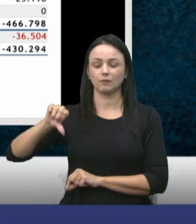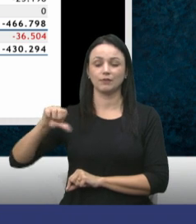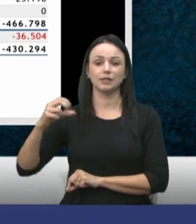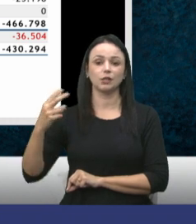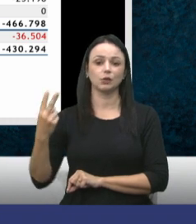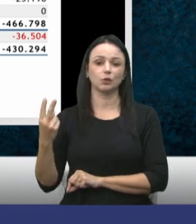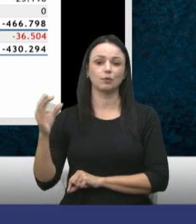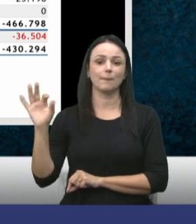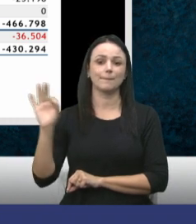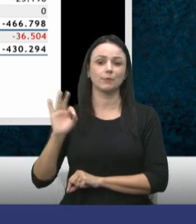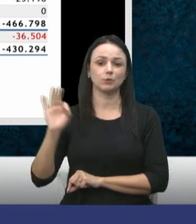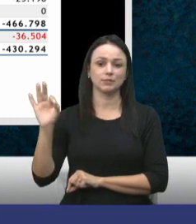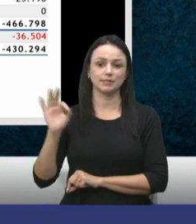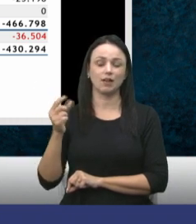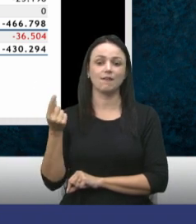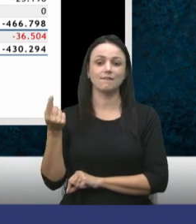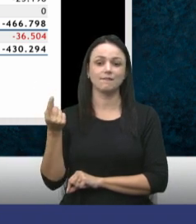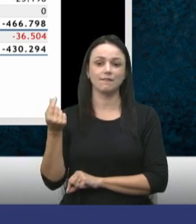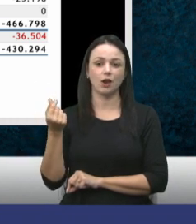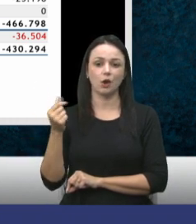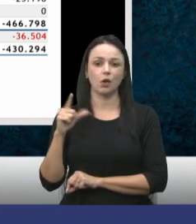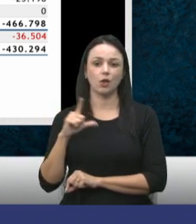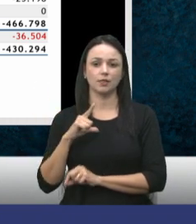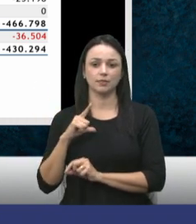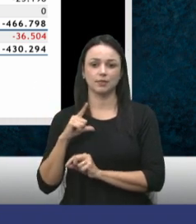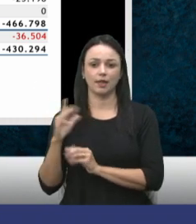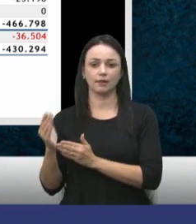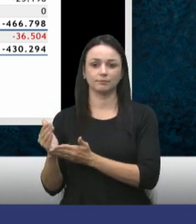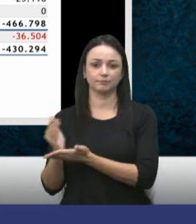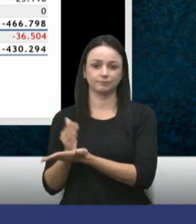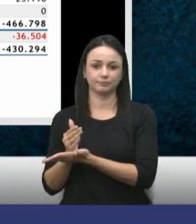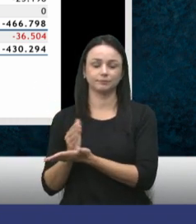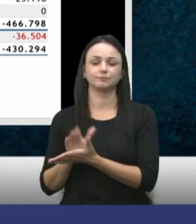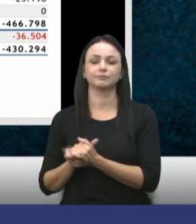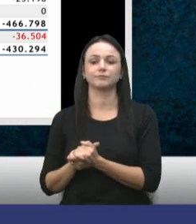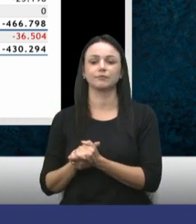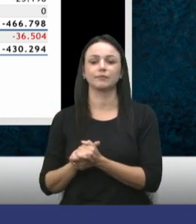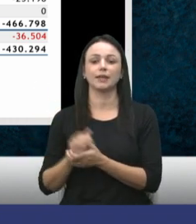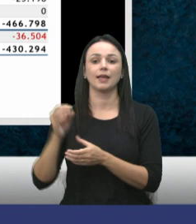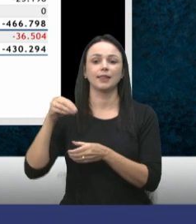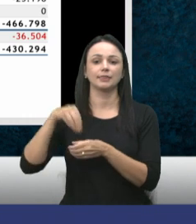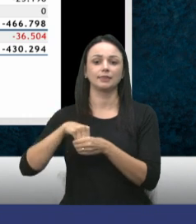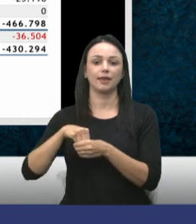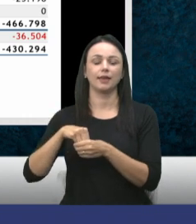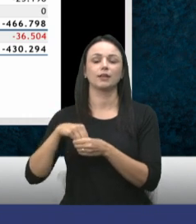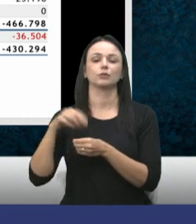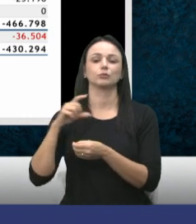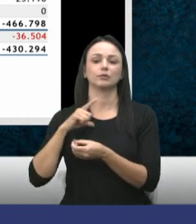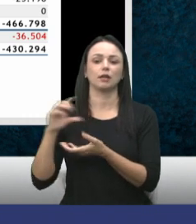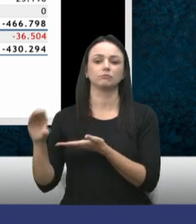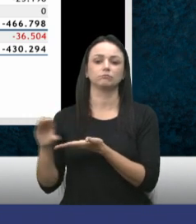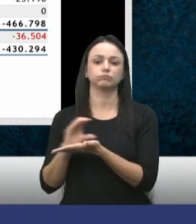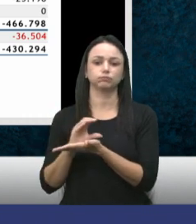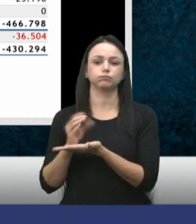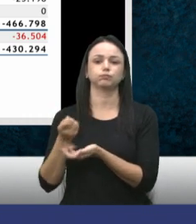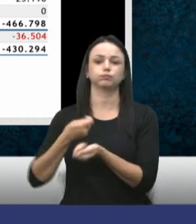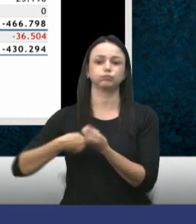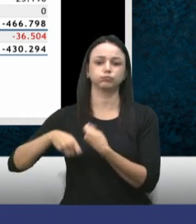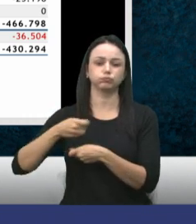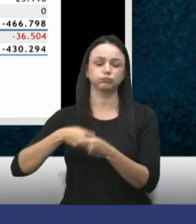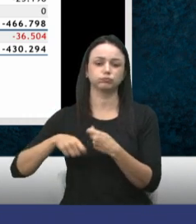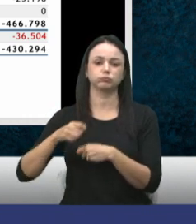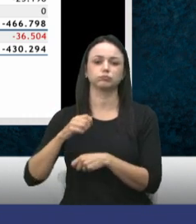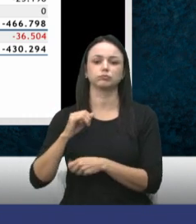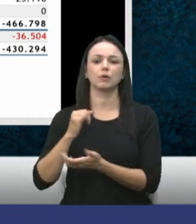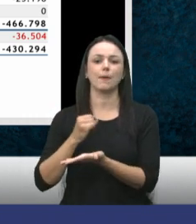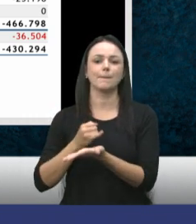34,92% do valor previsto. Dentro das receitas correntes, temos como composição os